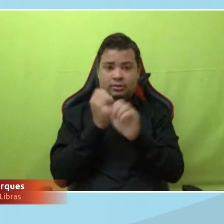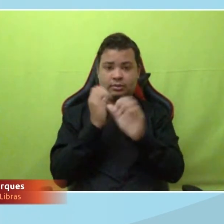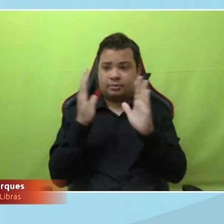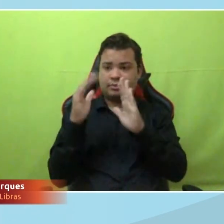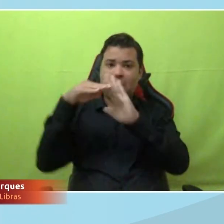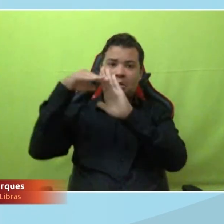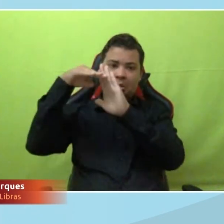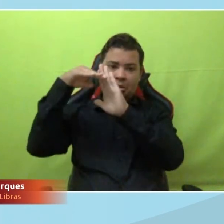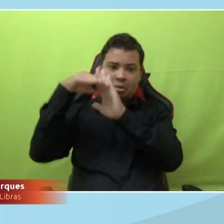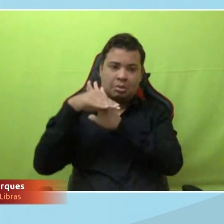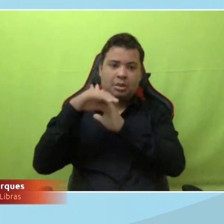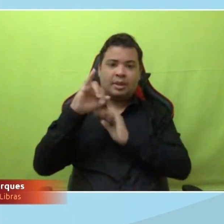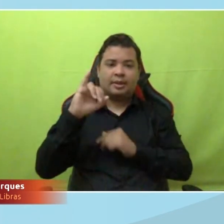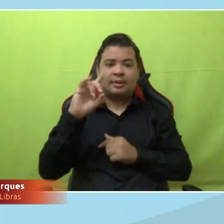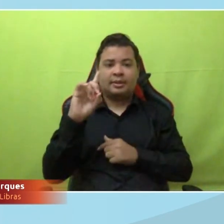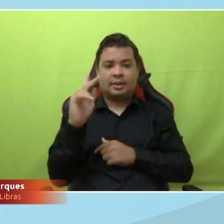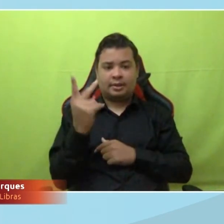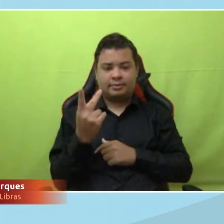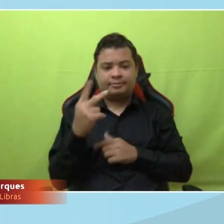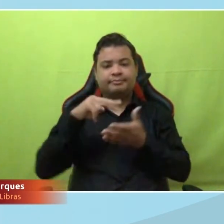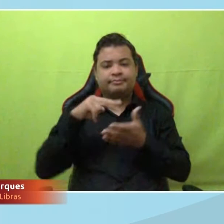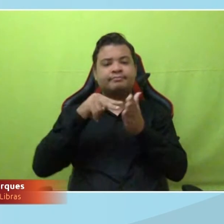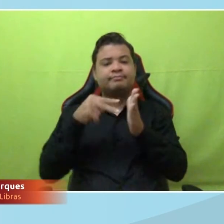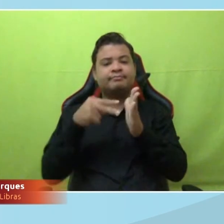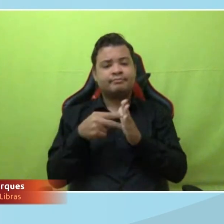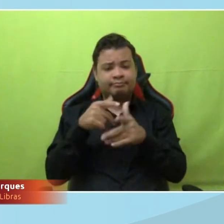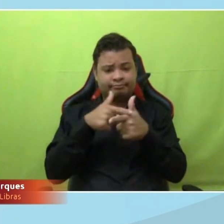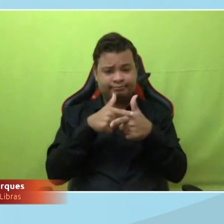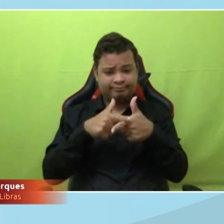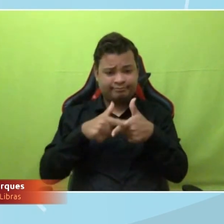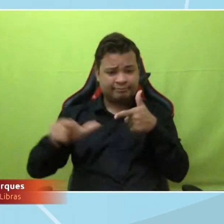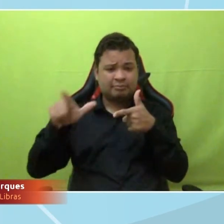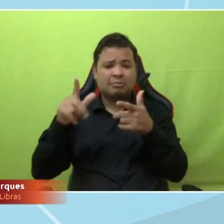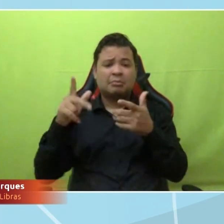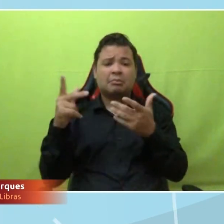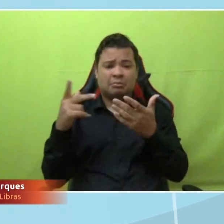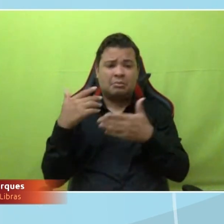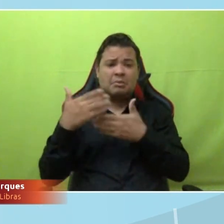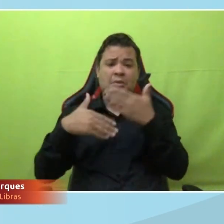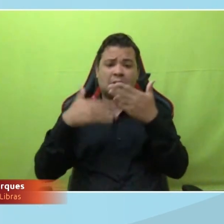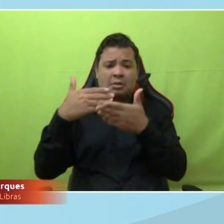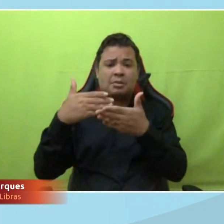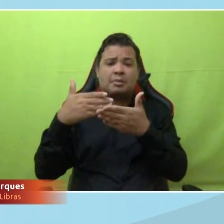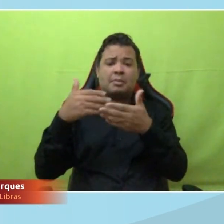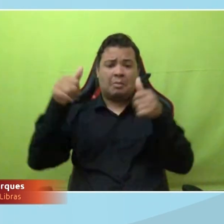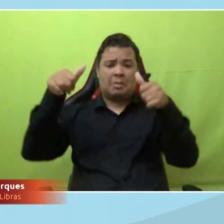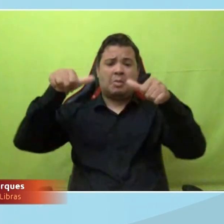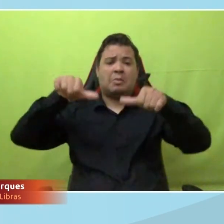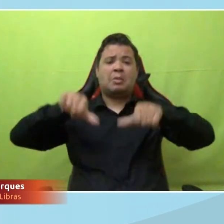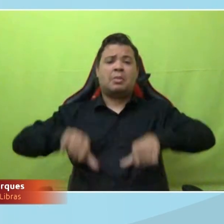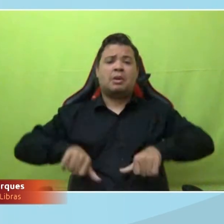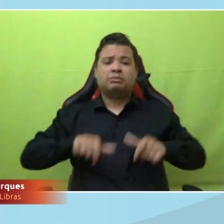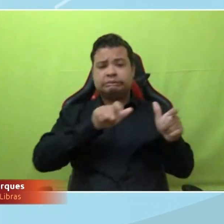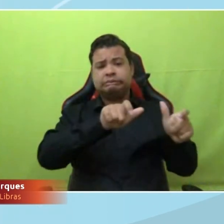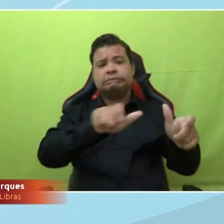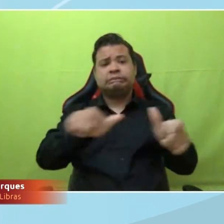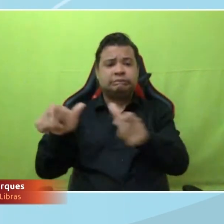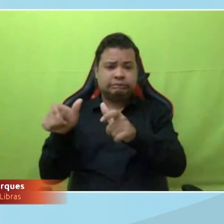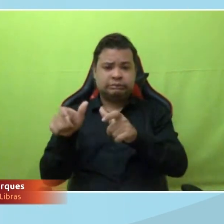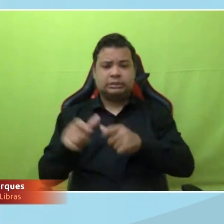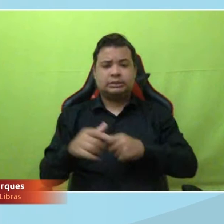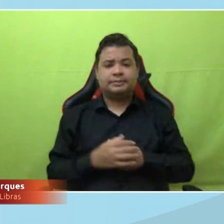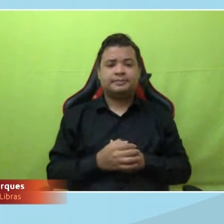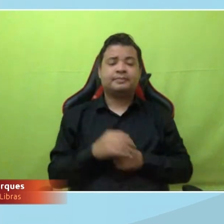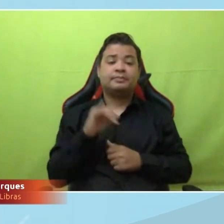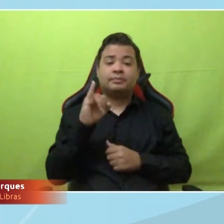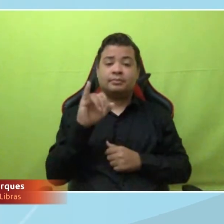Isso sinaliza uma crise que está se aprofundando em vários desses locais. O